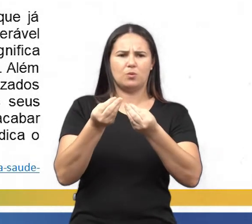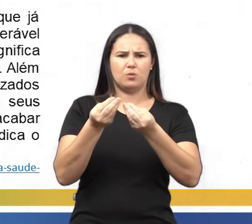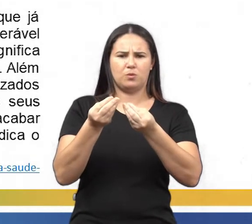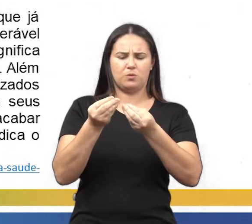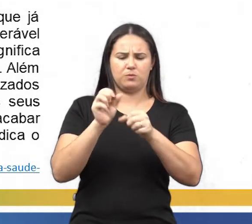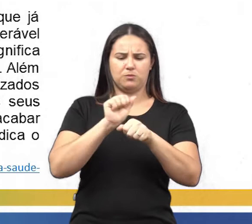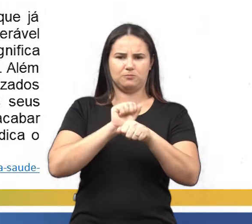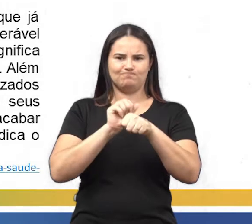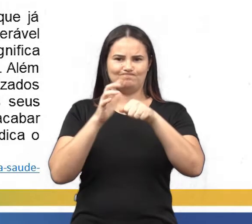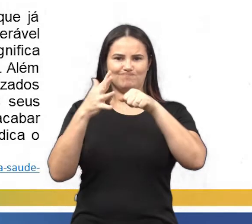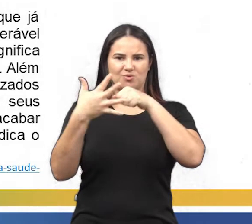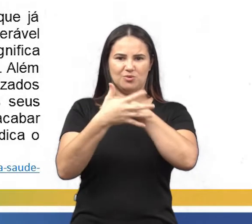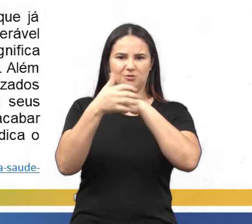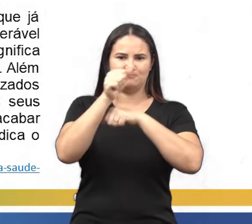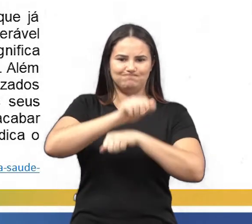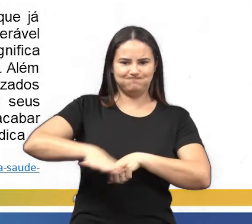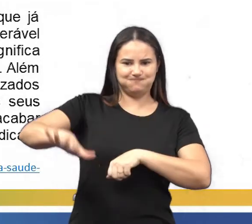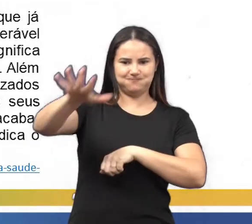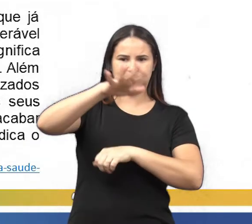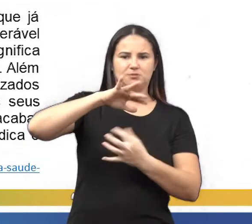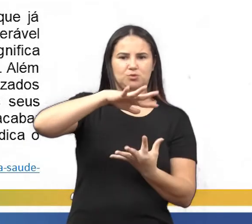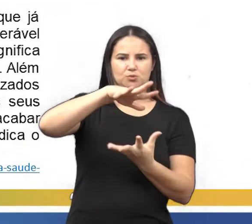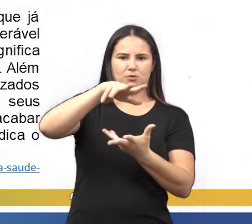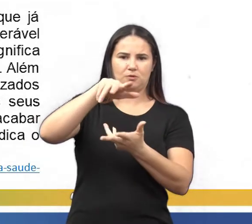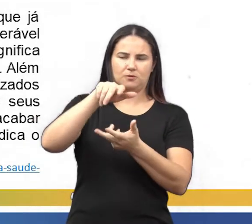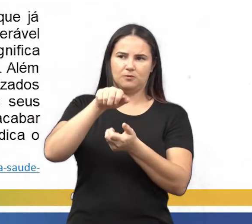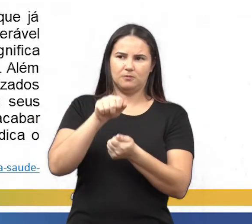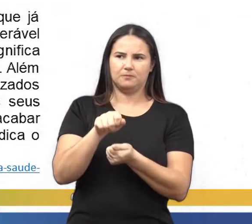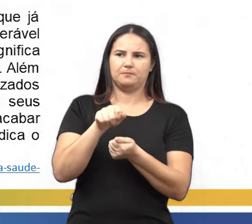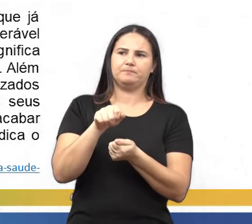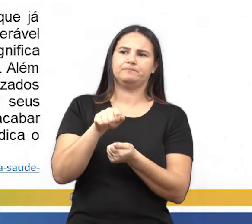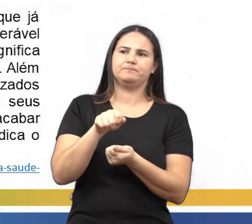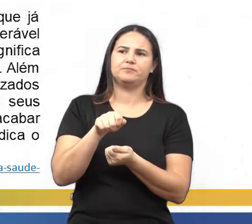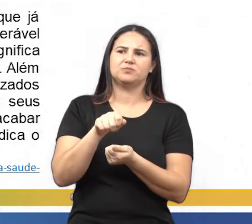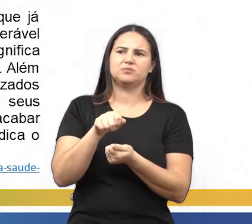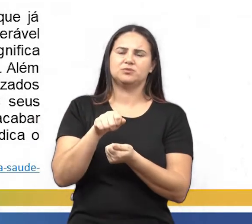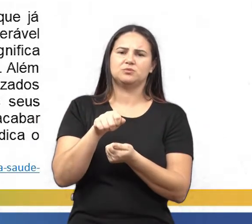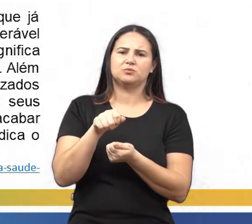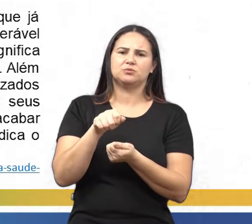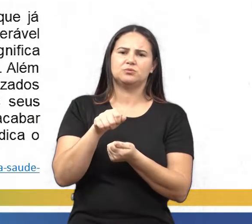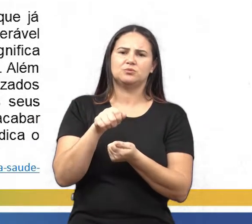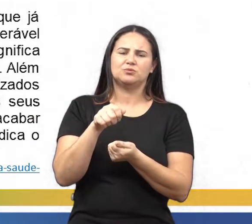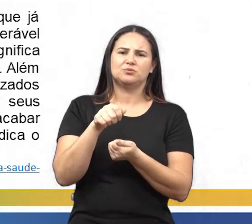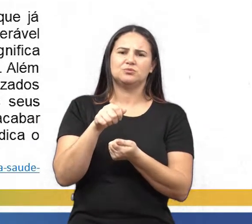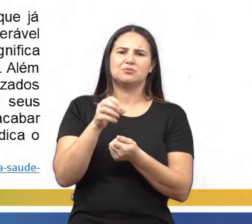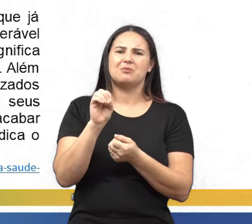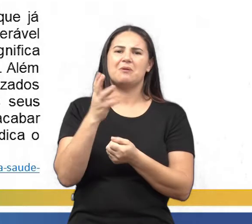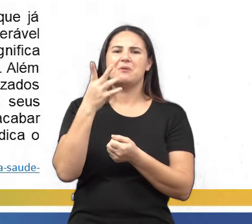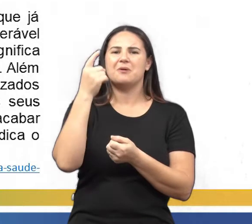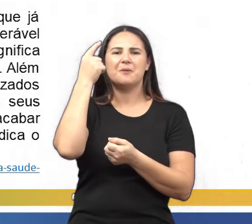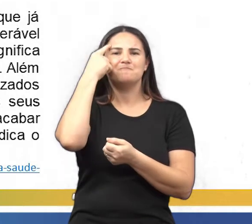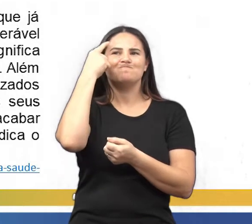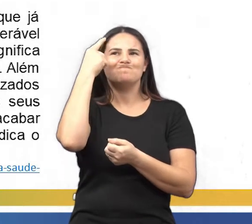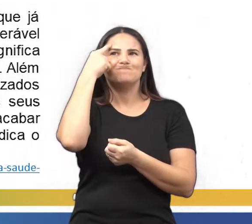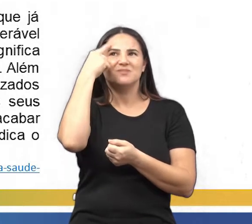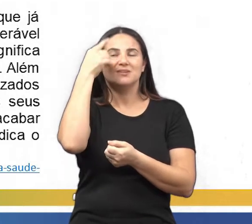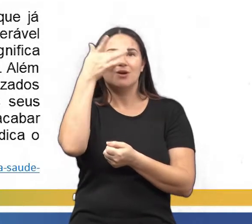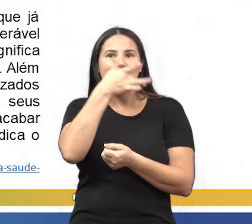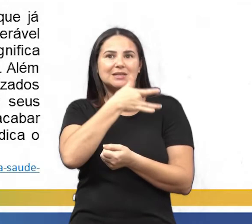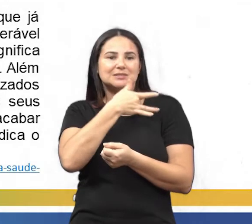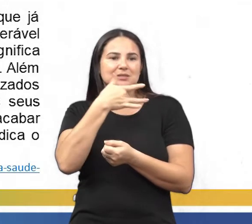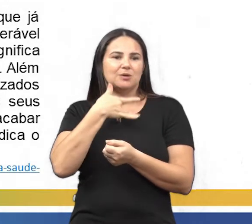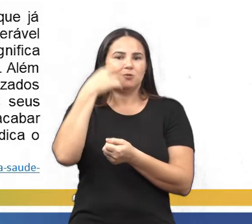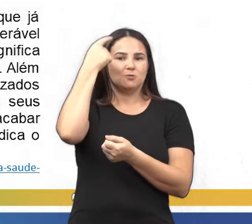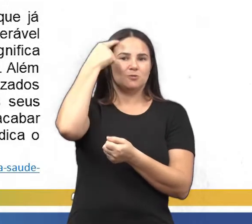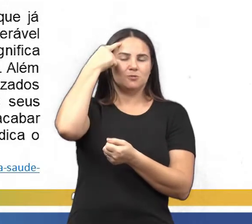tem afetado e ainda pode afetar a saúde mental das pessoas? O médico responde: no curto